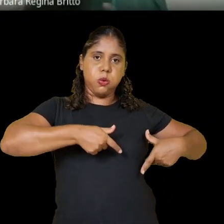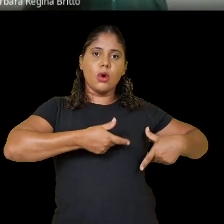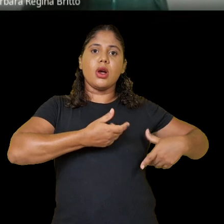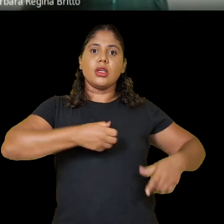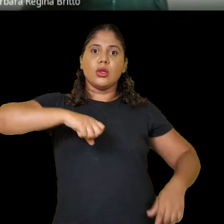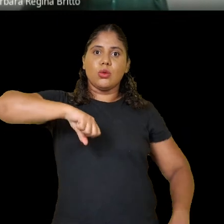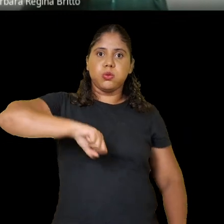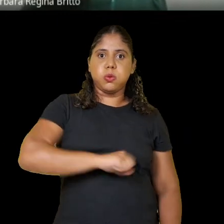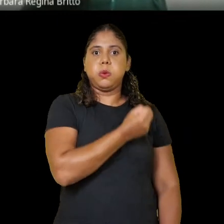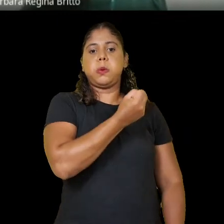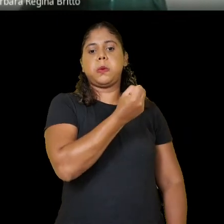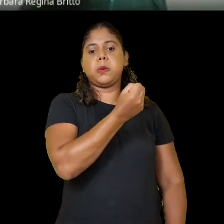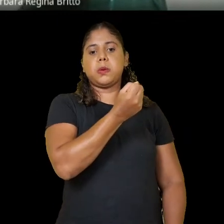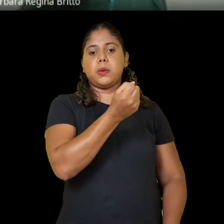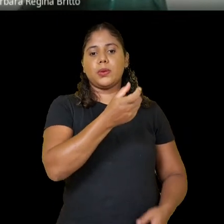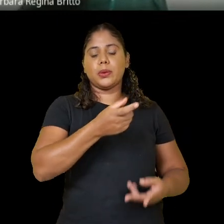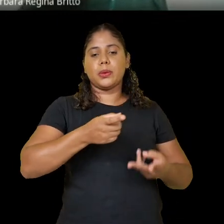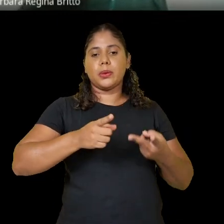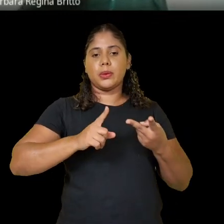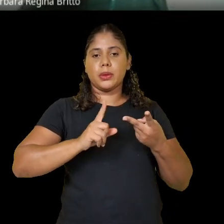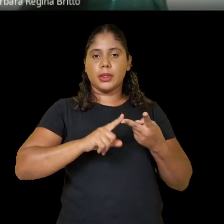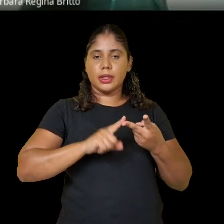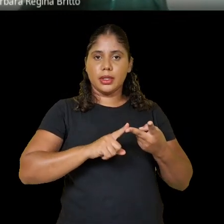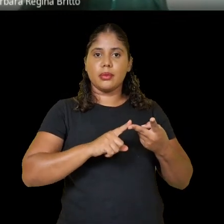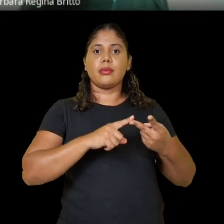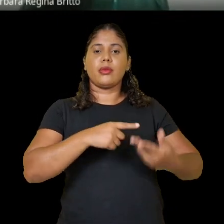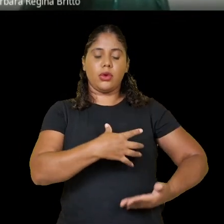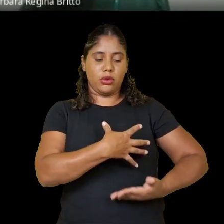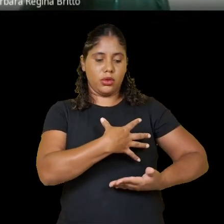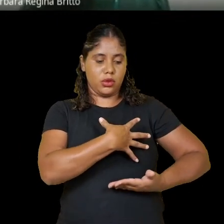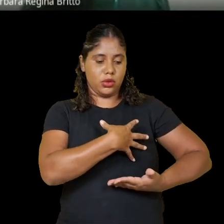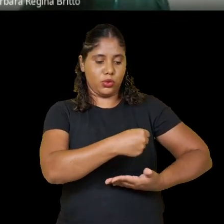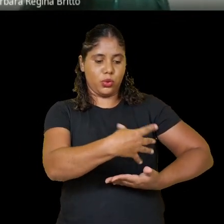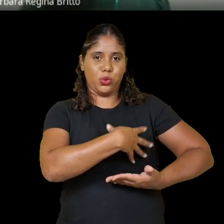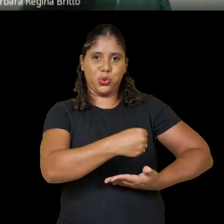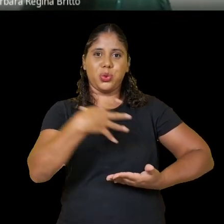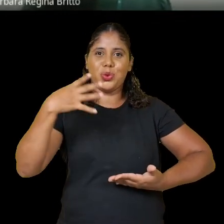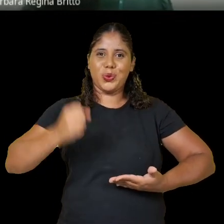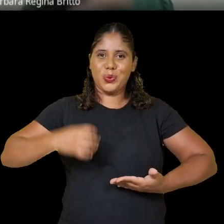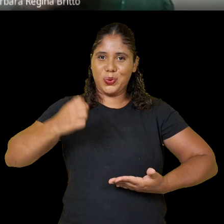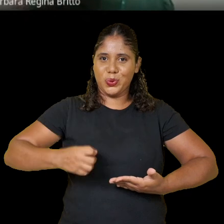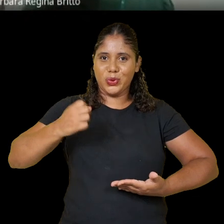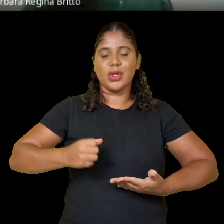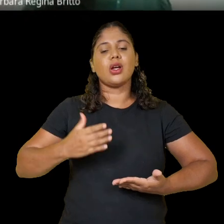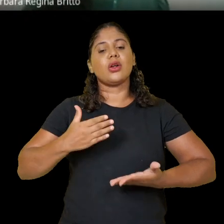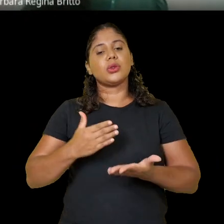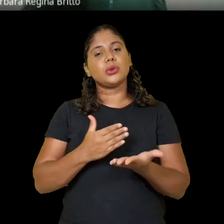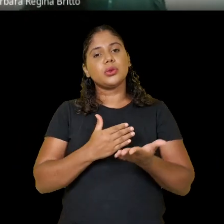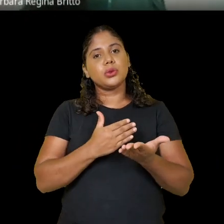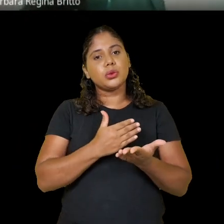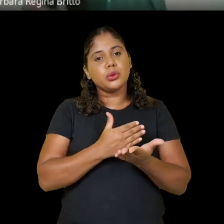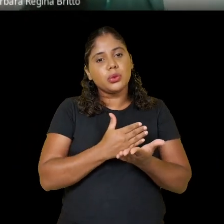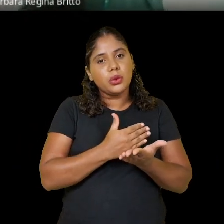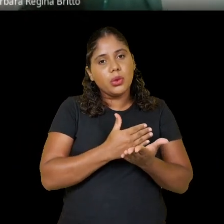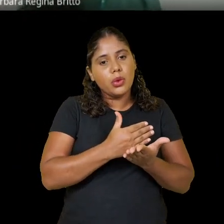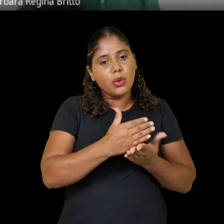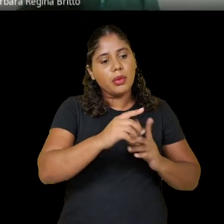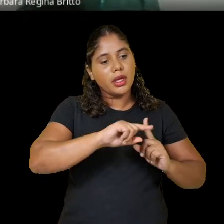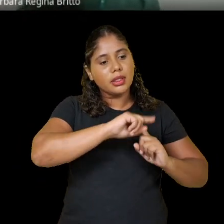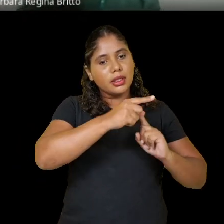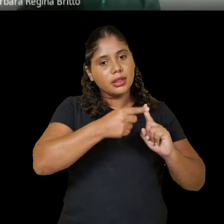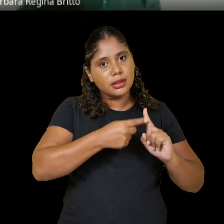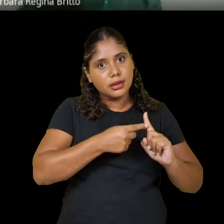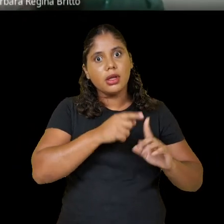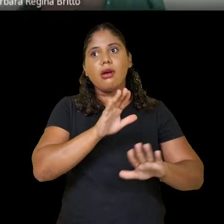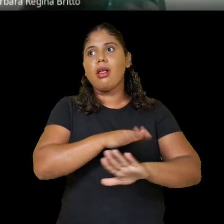colostro, e depois vem a produção do leite, tudo isso, do início até o momento que vai vir a descida do